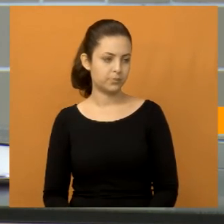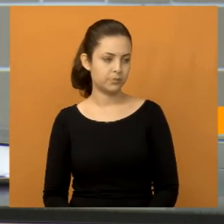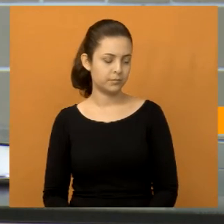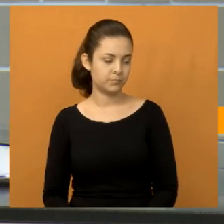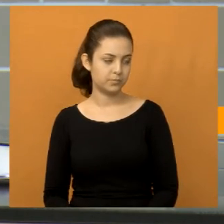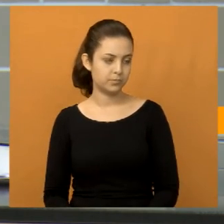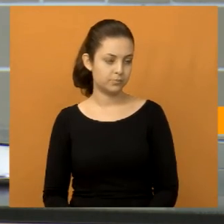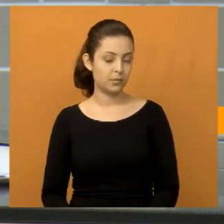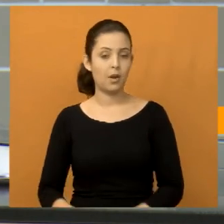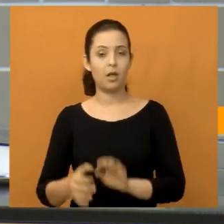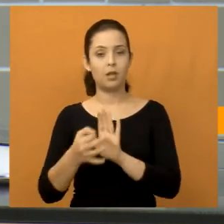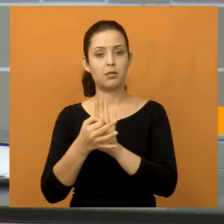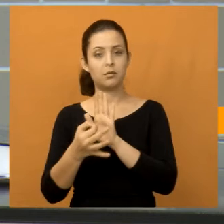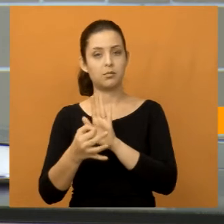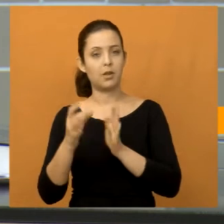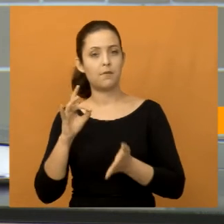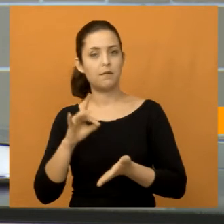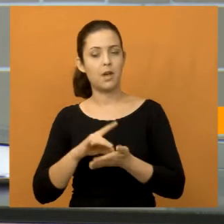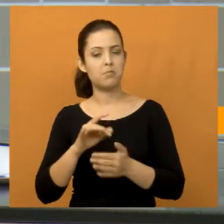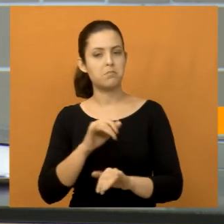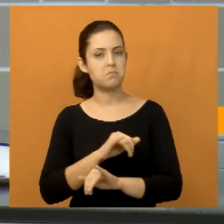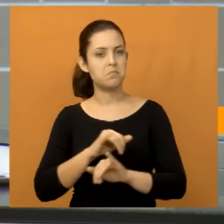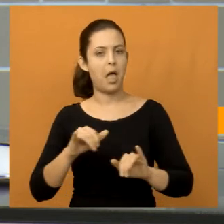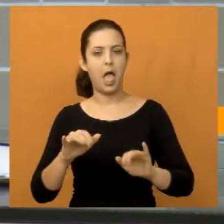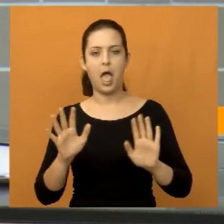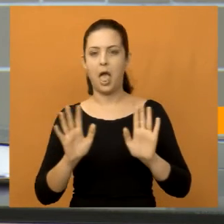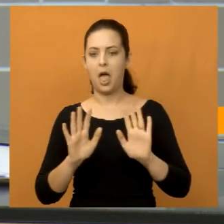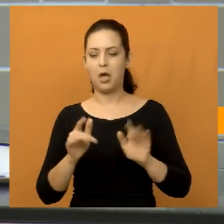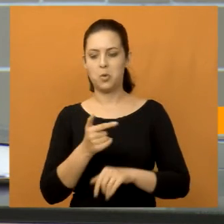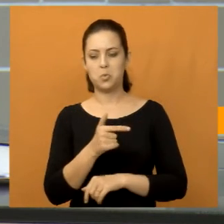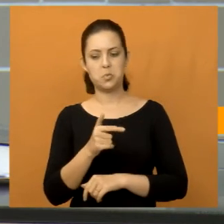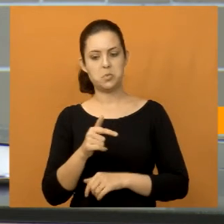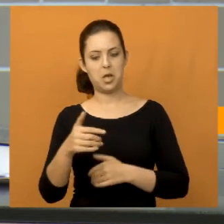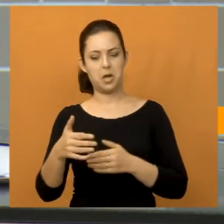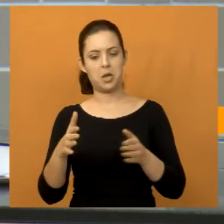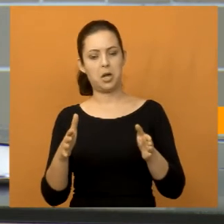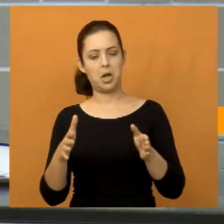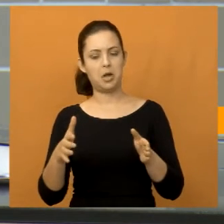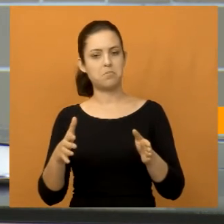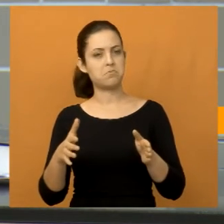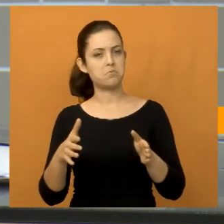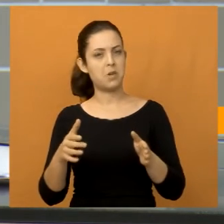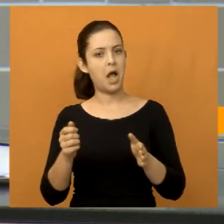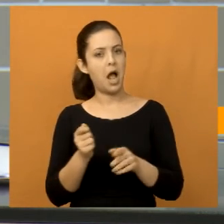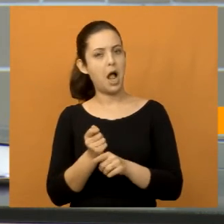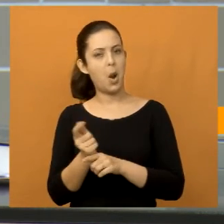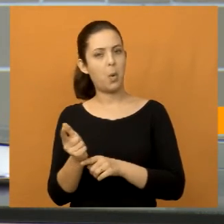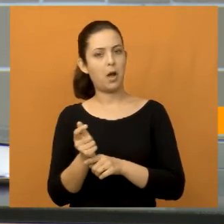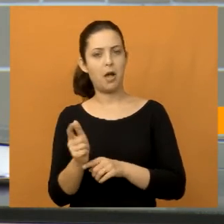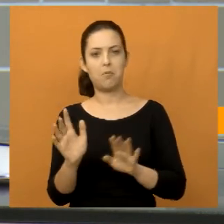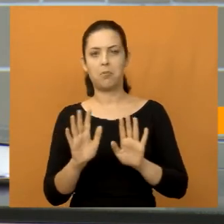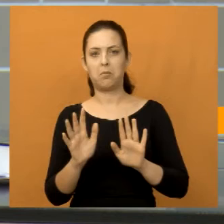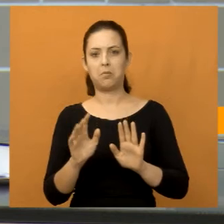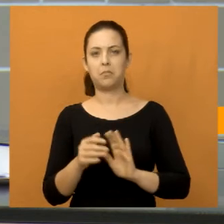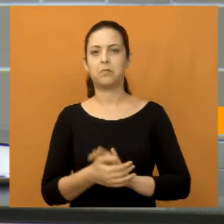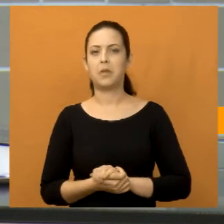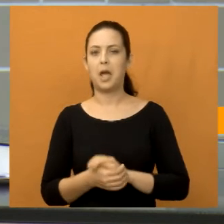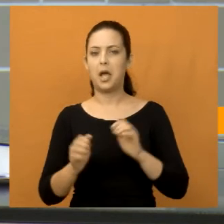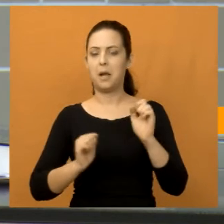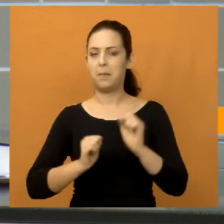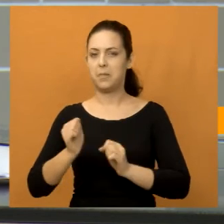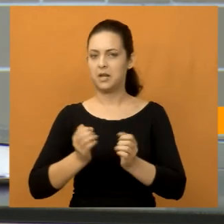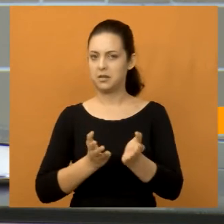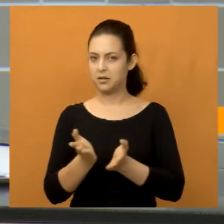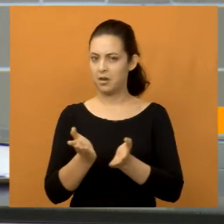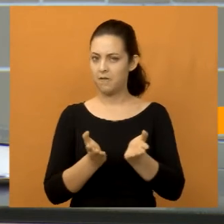O depoente afirmou não ter nenhuma caçamba para alocação, bem como não ter nenhuma nota fiscal de nenhum